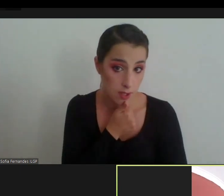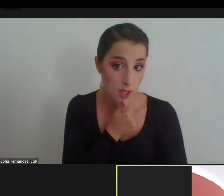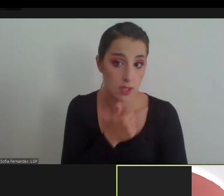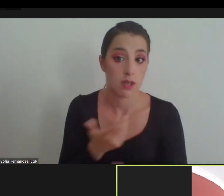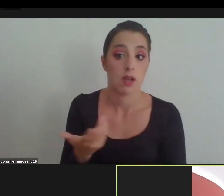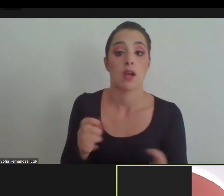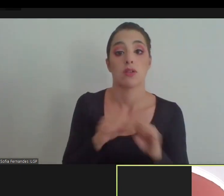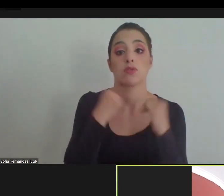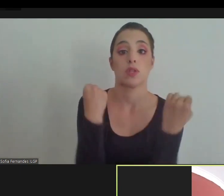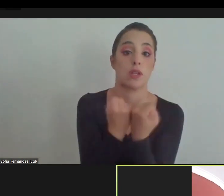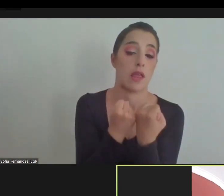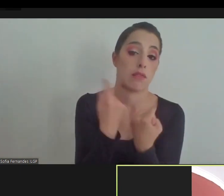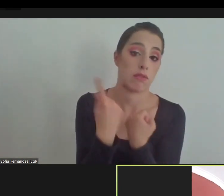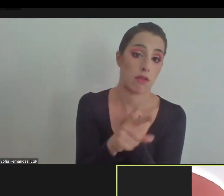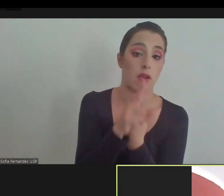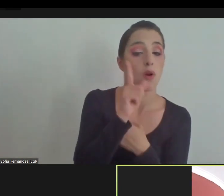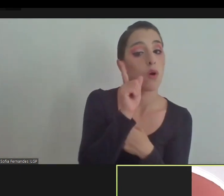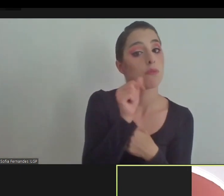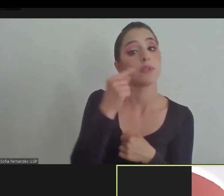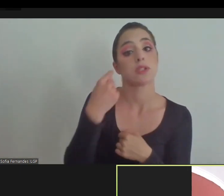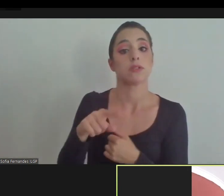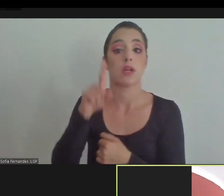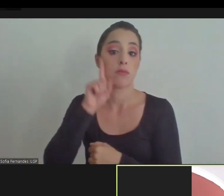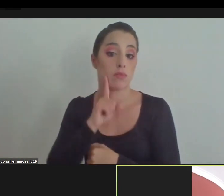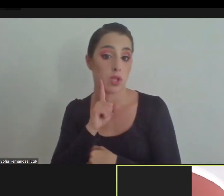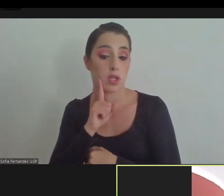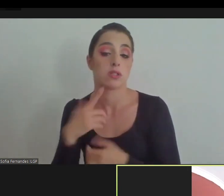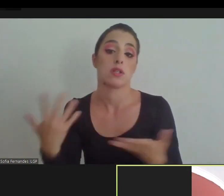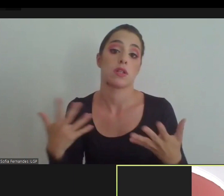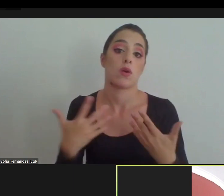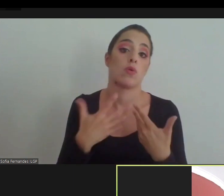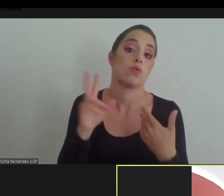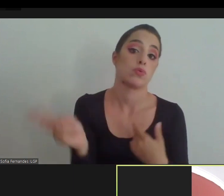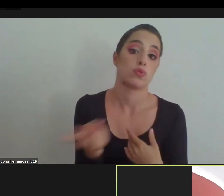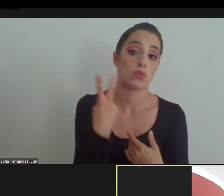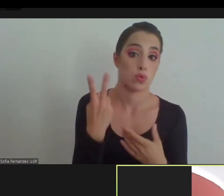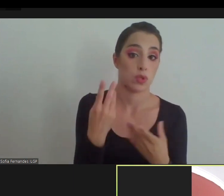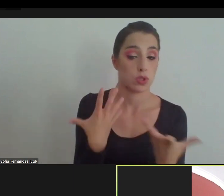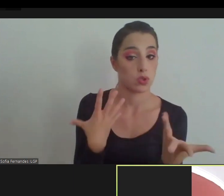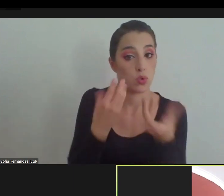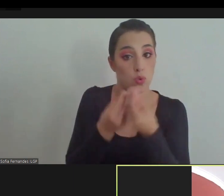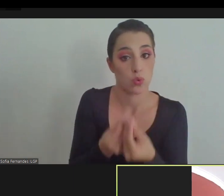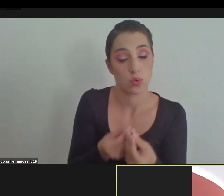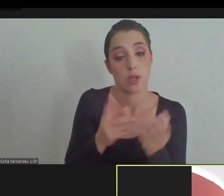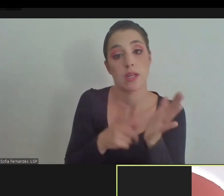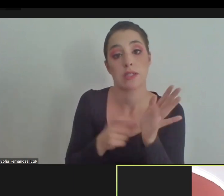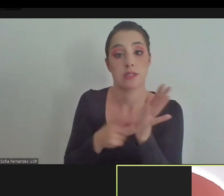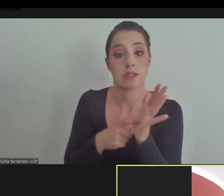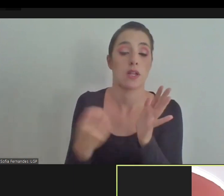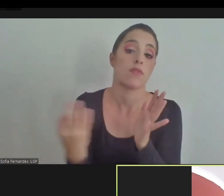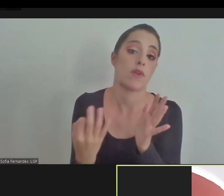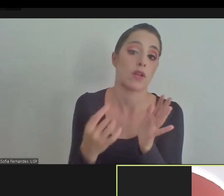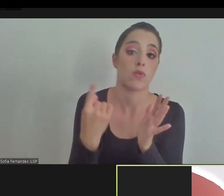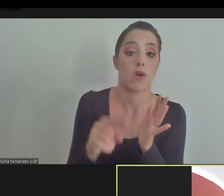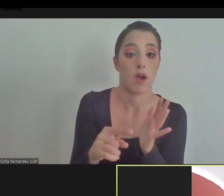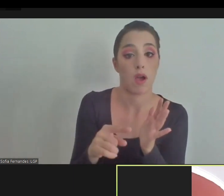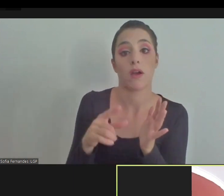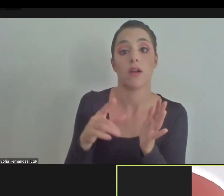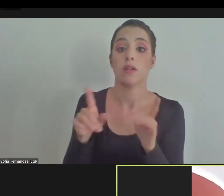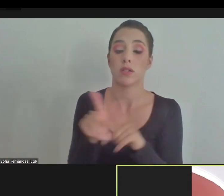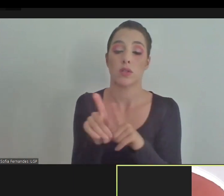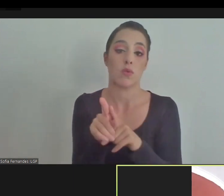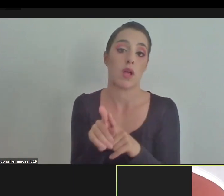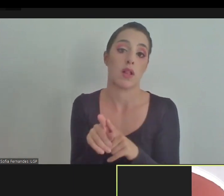a sociedade é composta por homens e mulheres, né? Logo os dois juntos é necessário que haja uma decisão ou